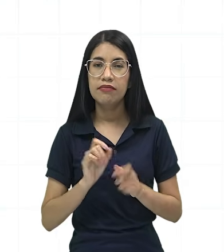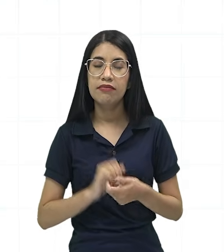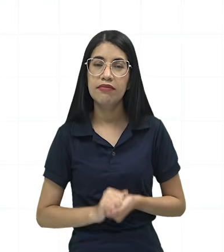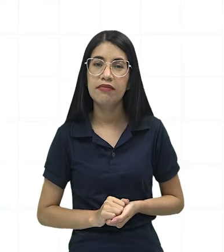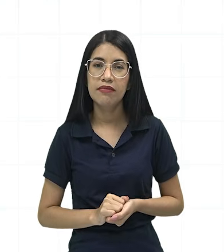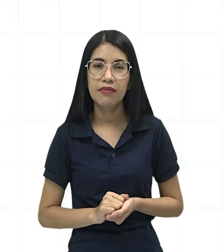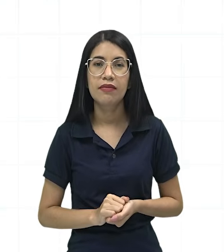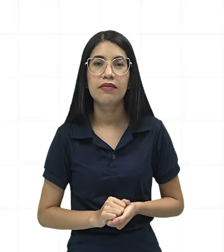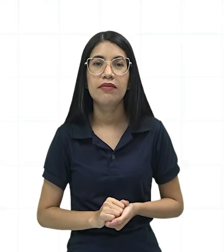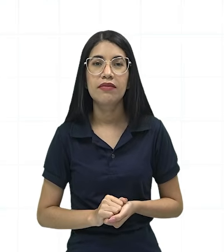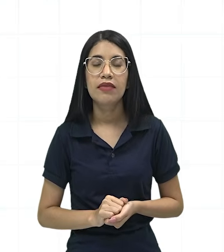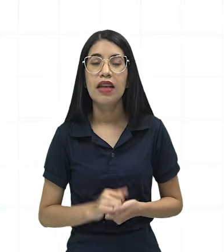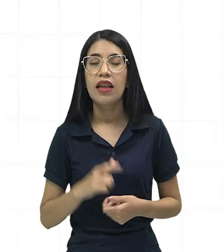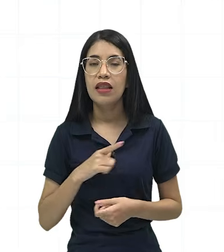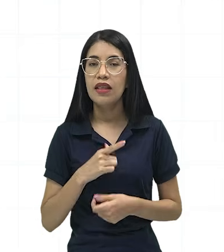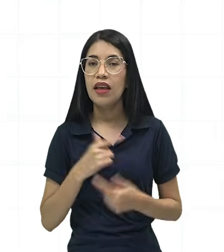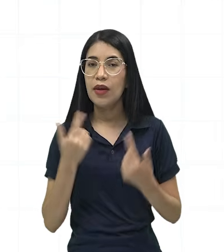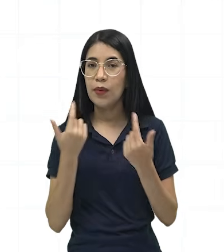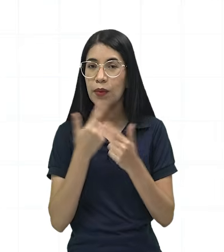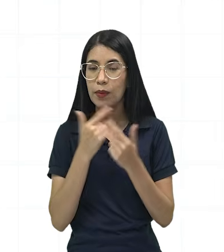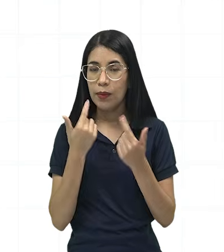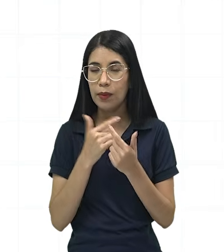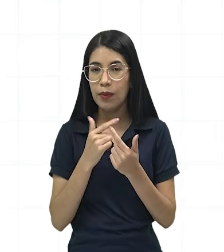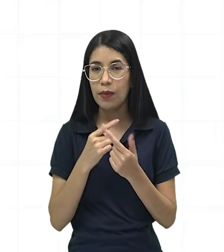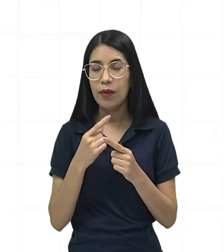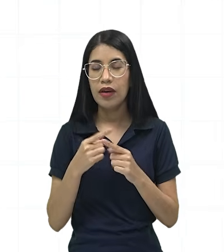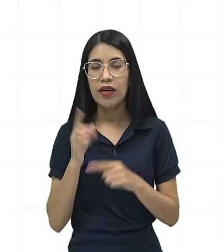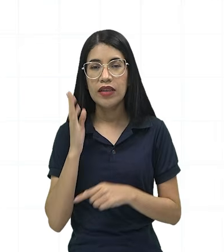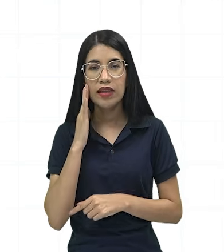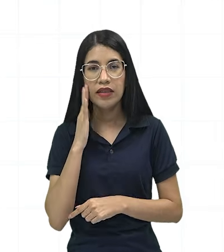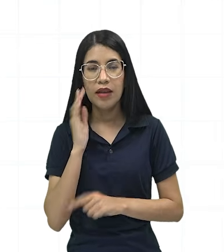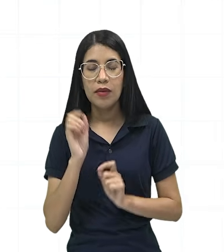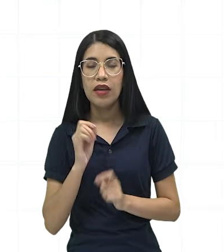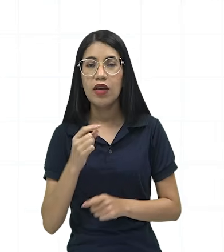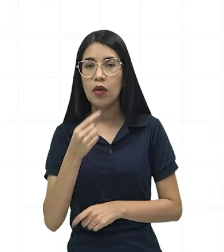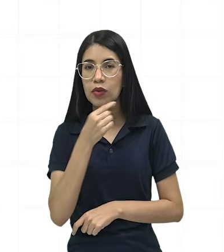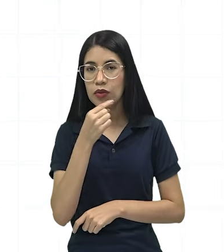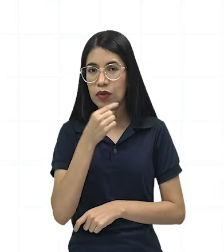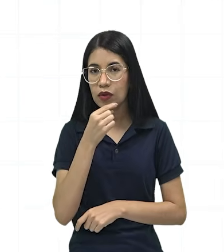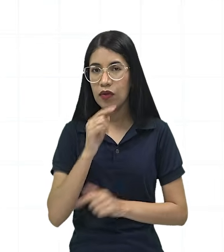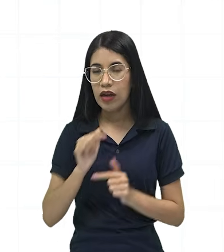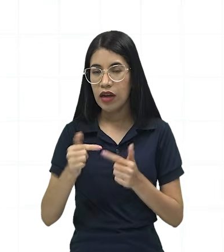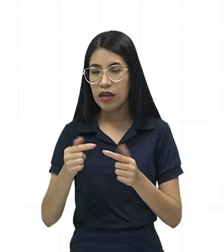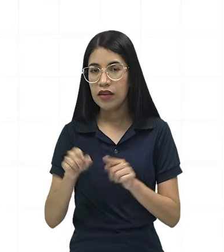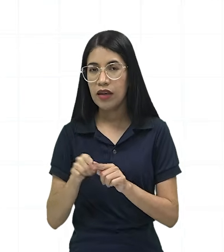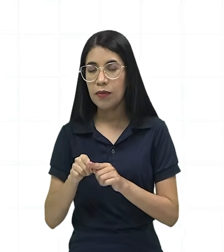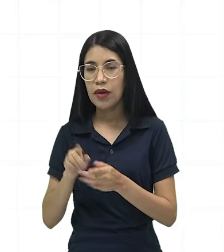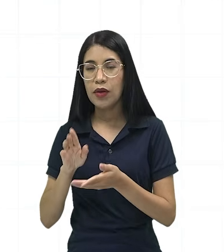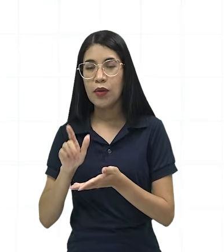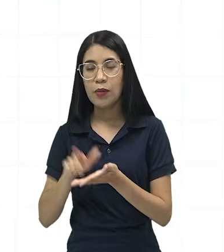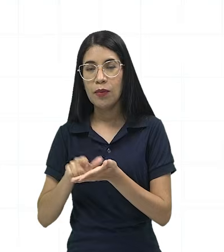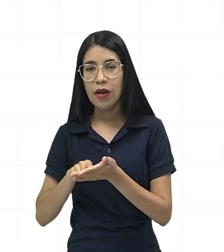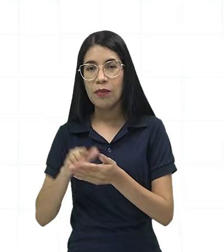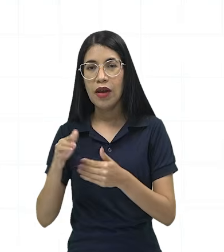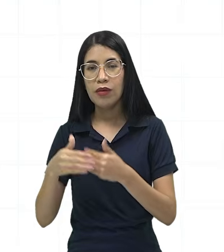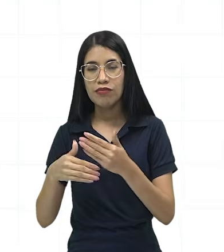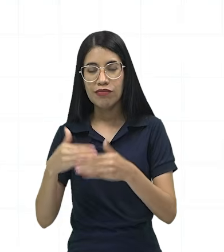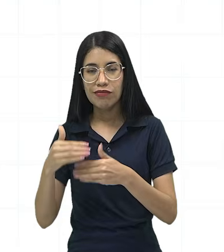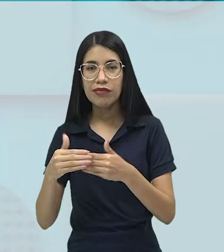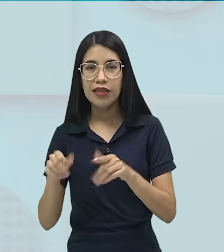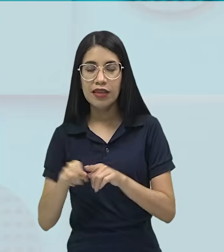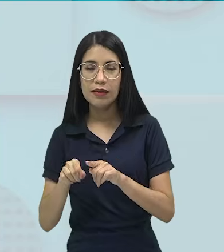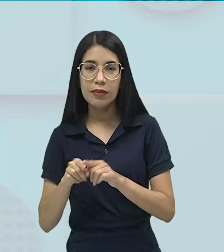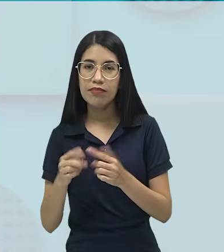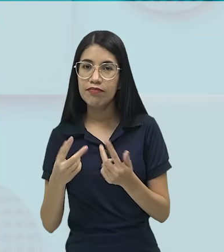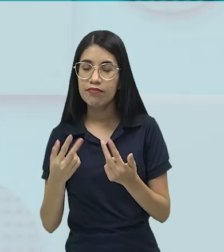temos um humor, né? Porque vocês sabem o que a escova dentária faz e o que o papel higiênico também faz.